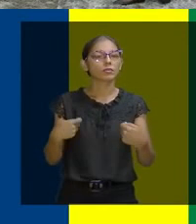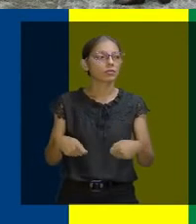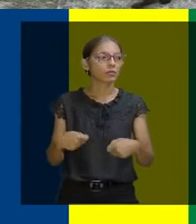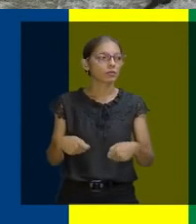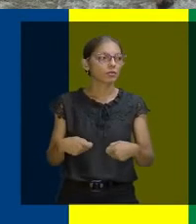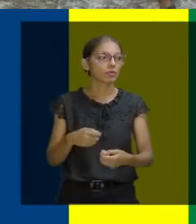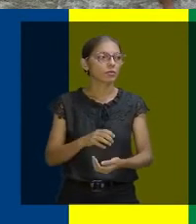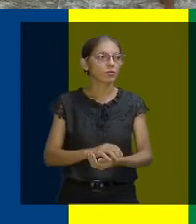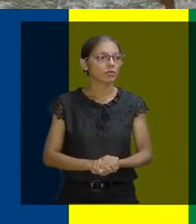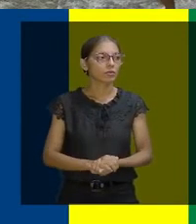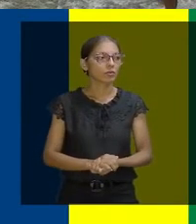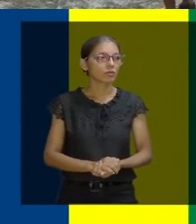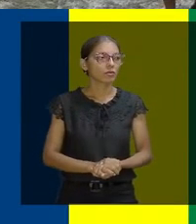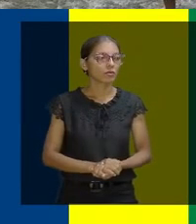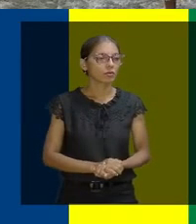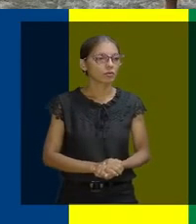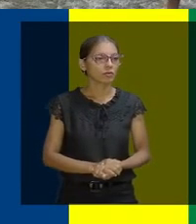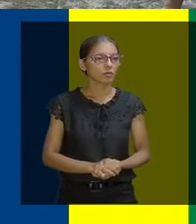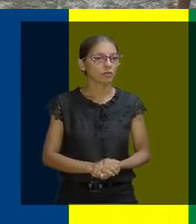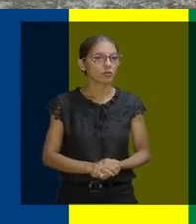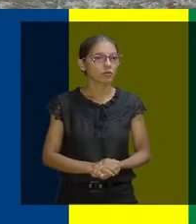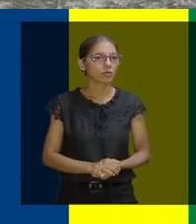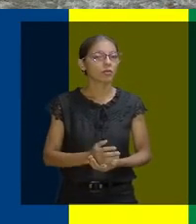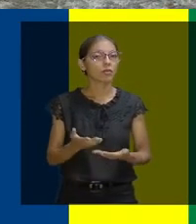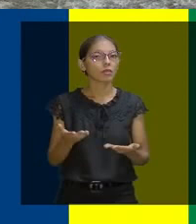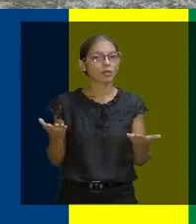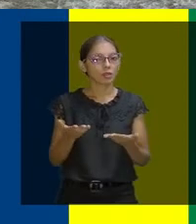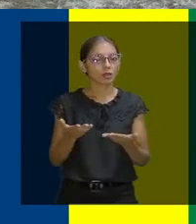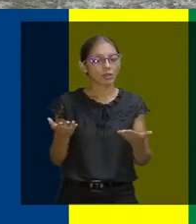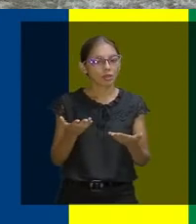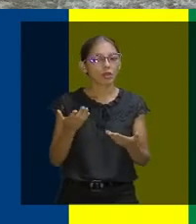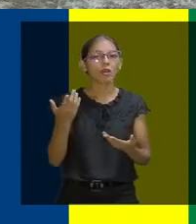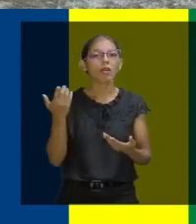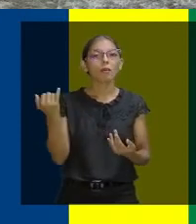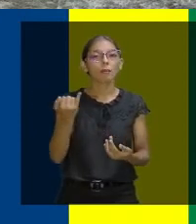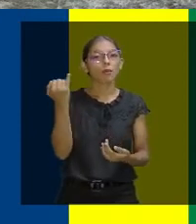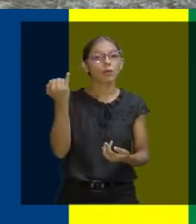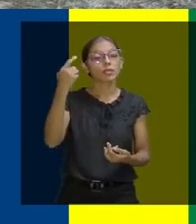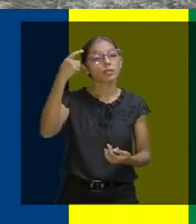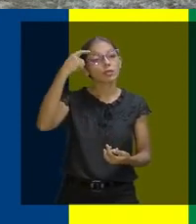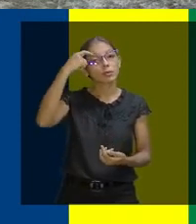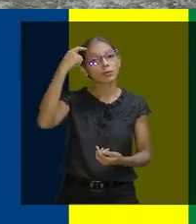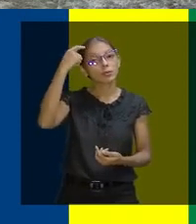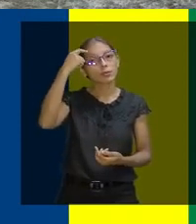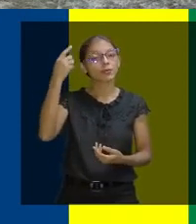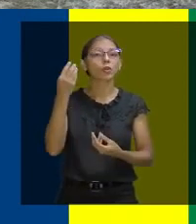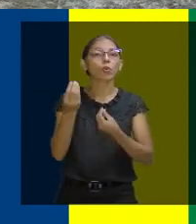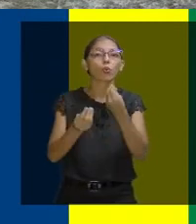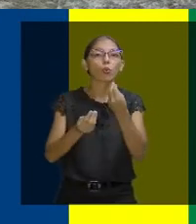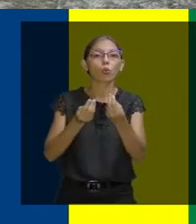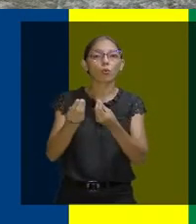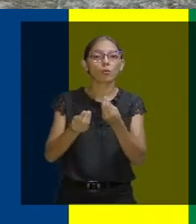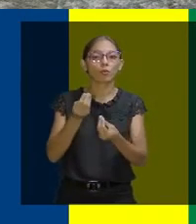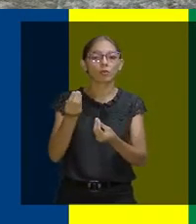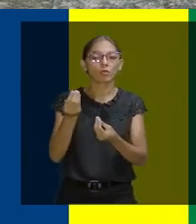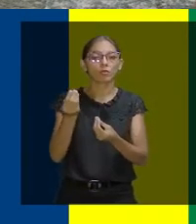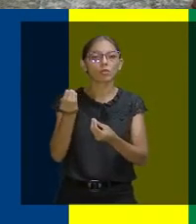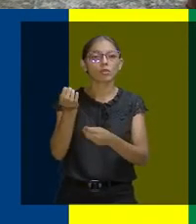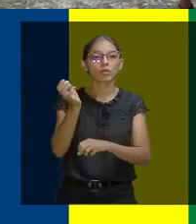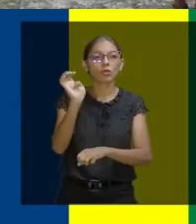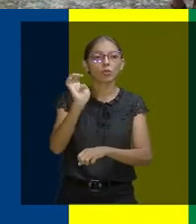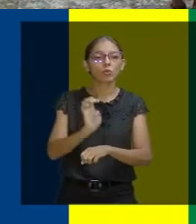Neste sentido, é importante a gente pensar como o Estado vem